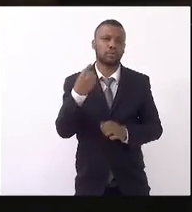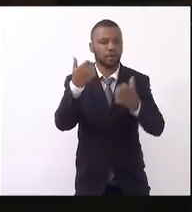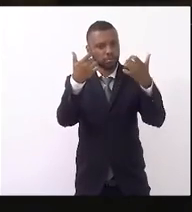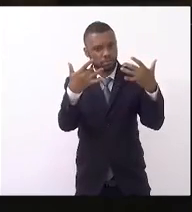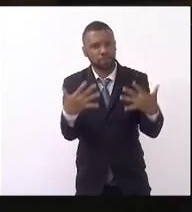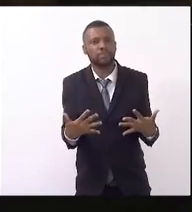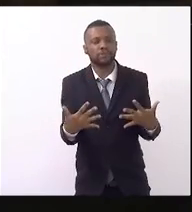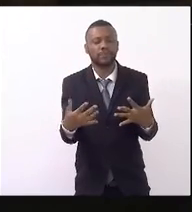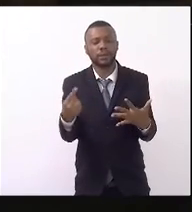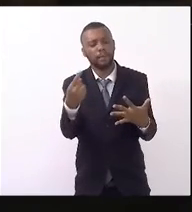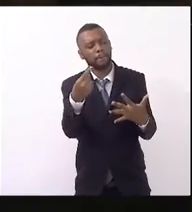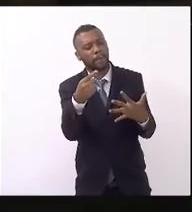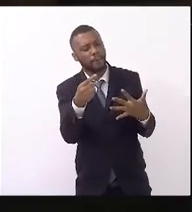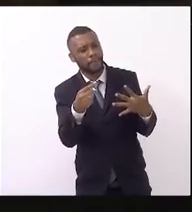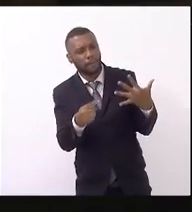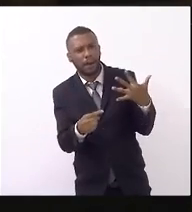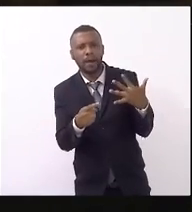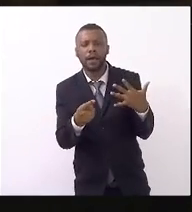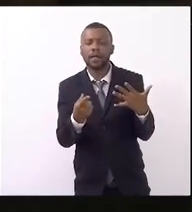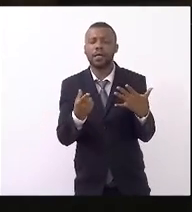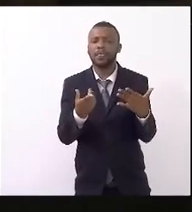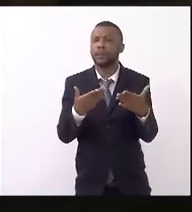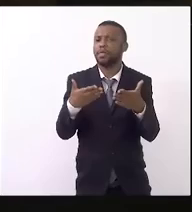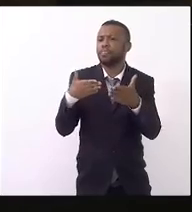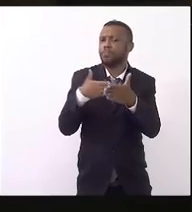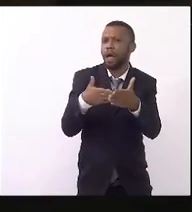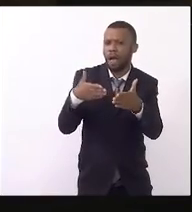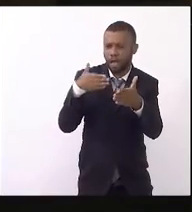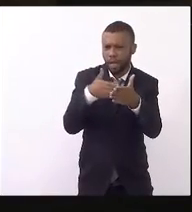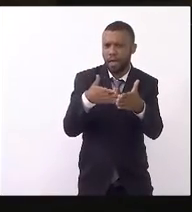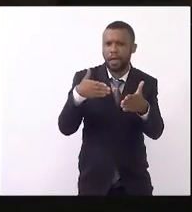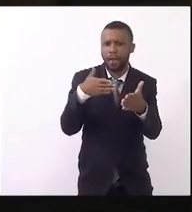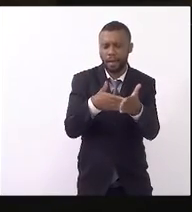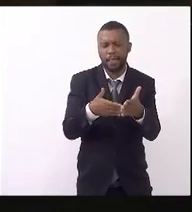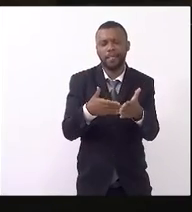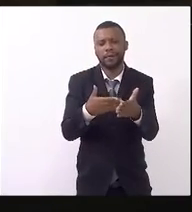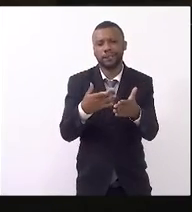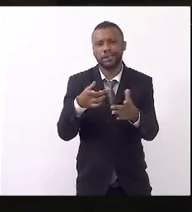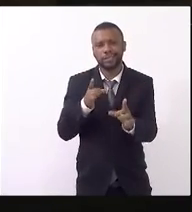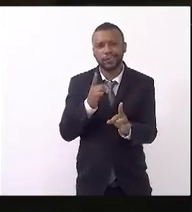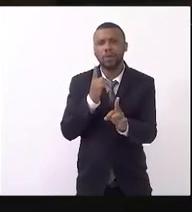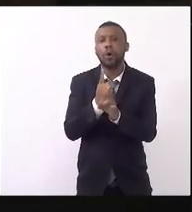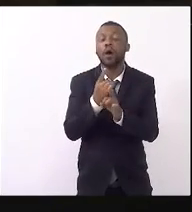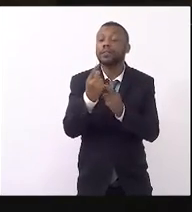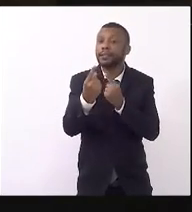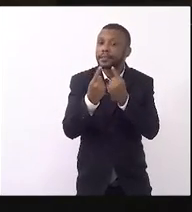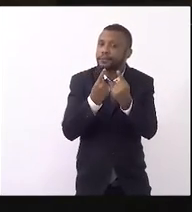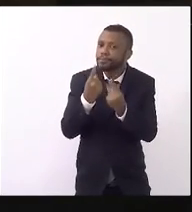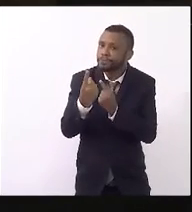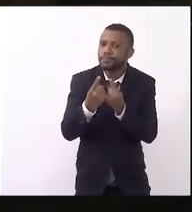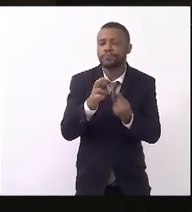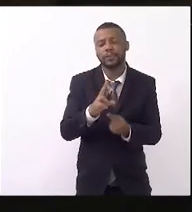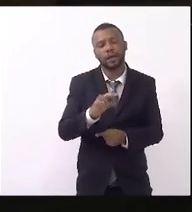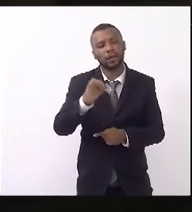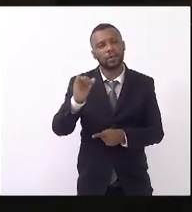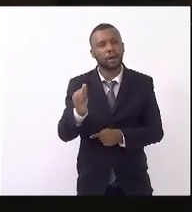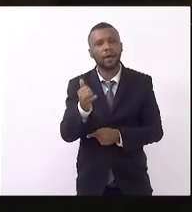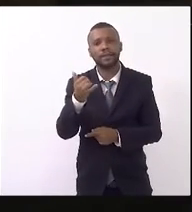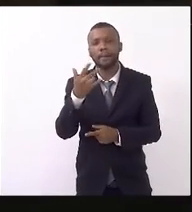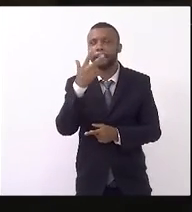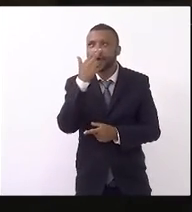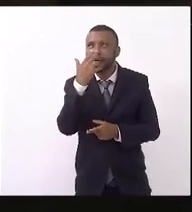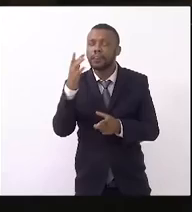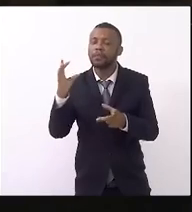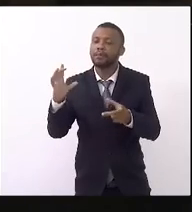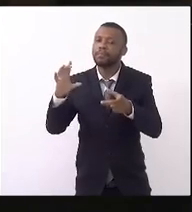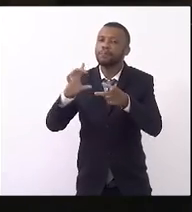Esses pontos de barreira que se encontram na RJ, eles normalmente estão muito próximos de